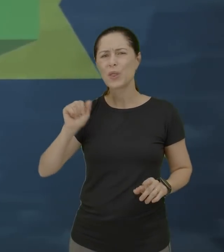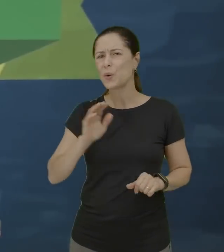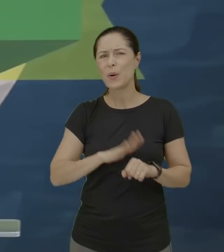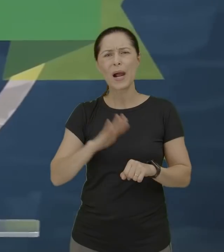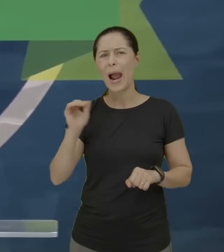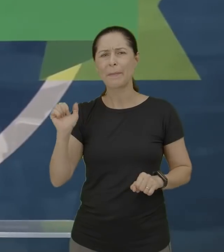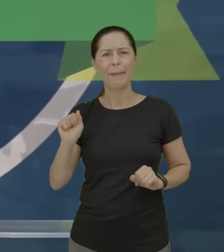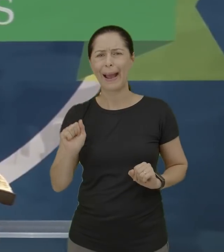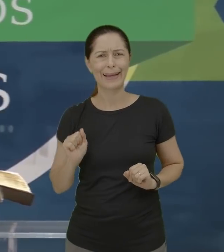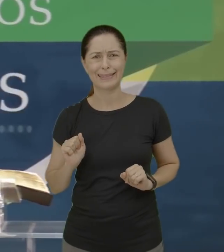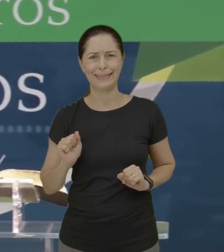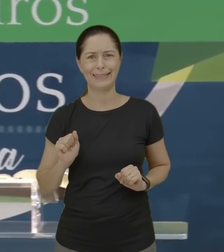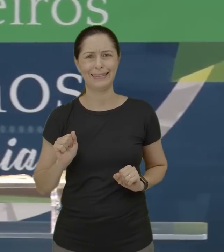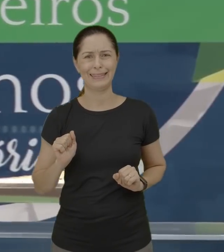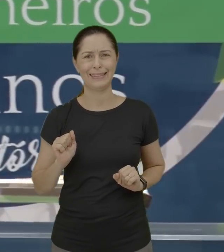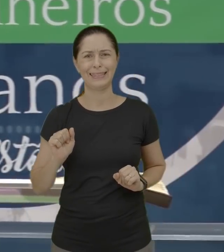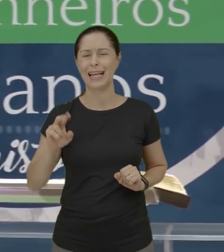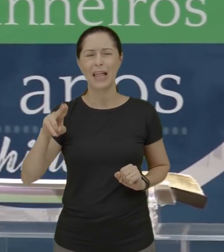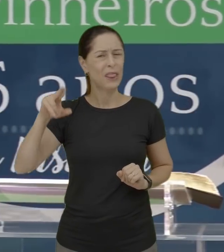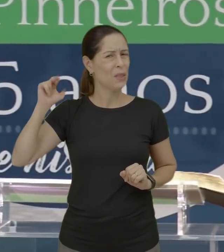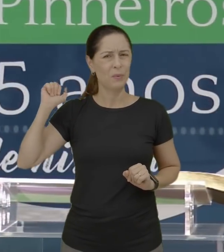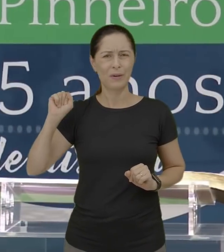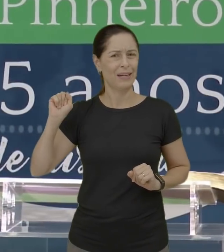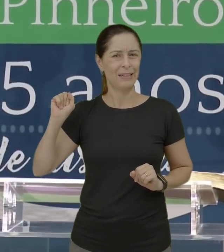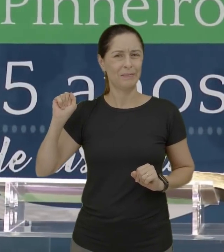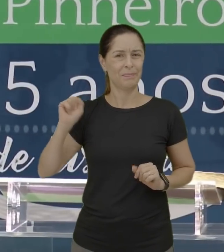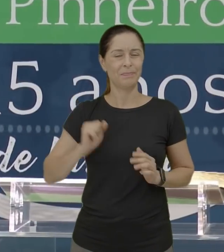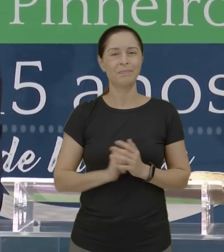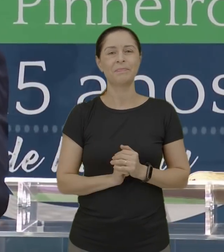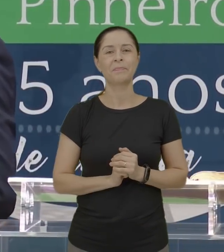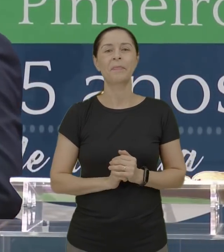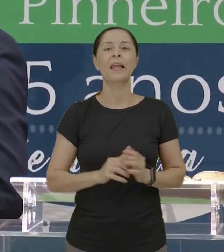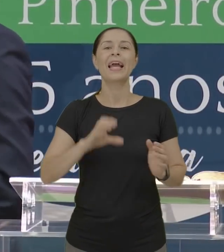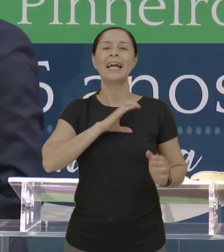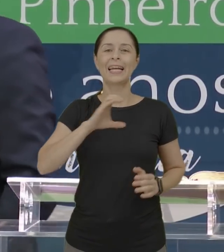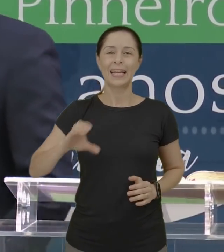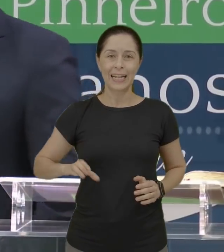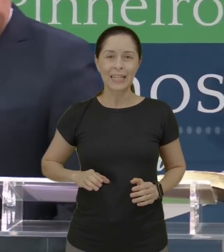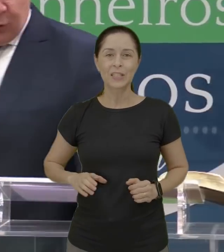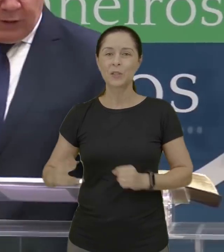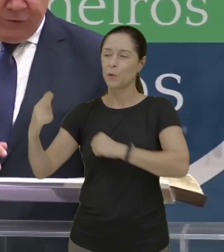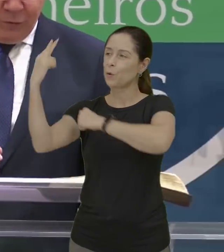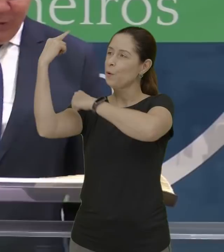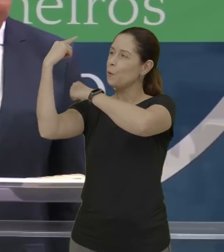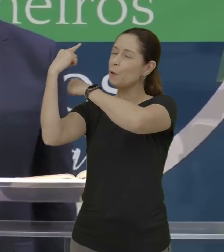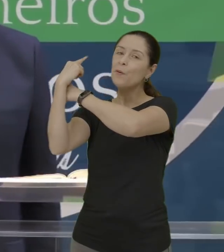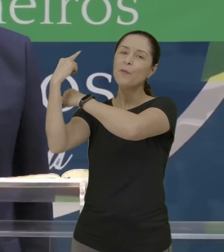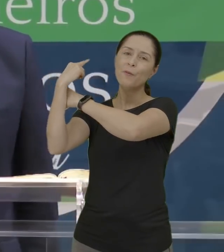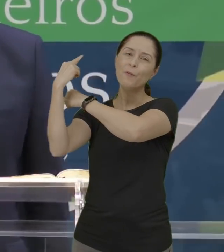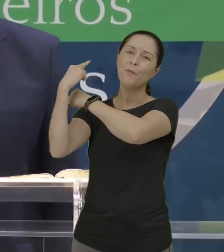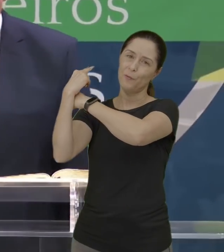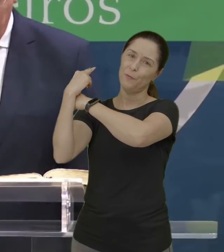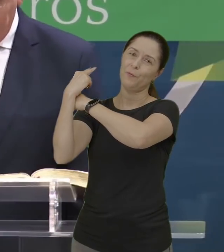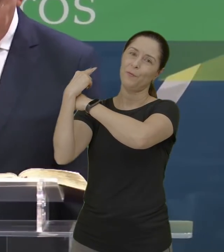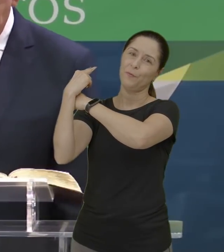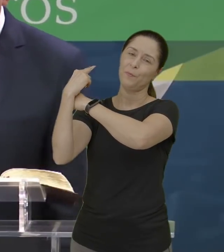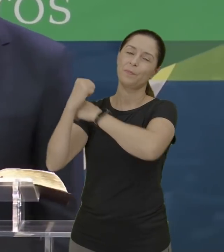Você está em Cristo, e Cristo é a sua cidade refúgio. Segunda figura,